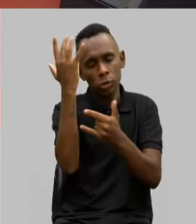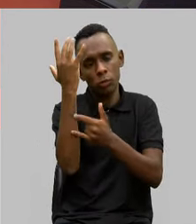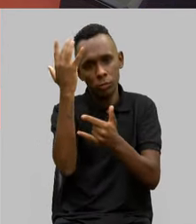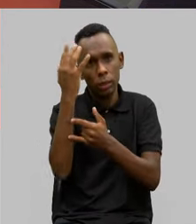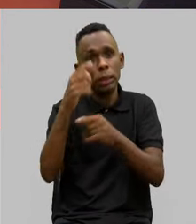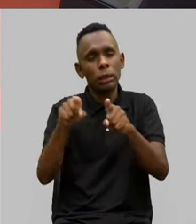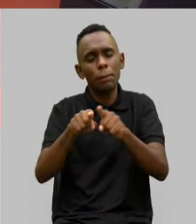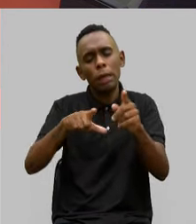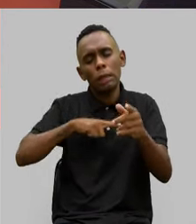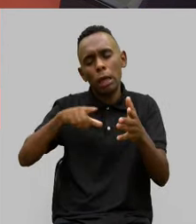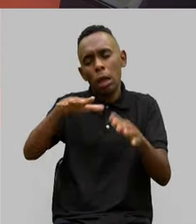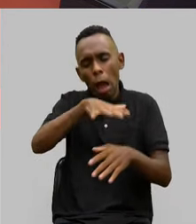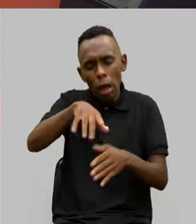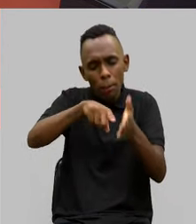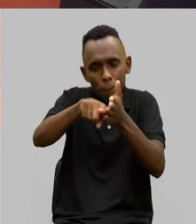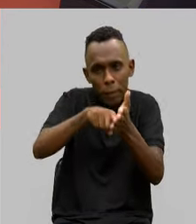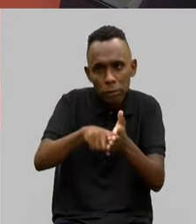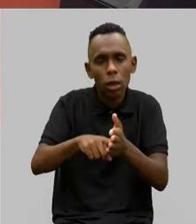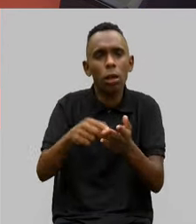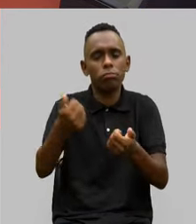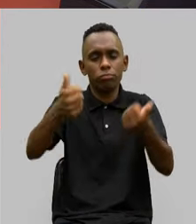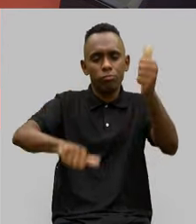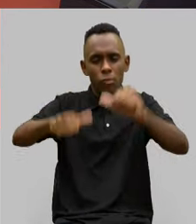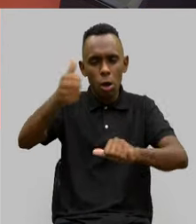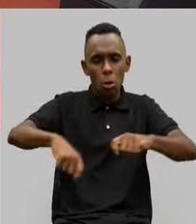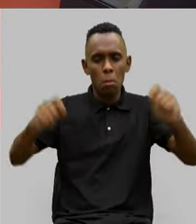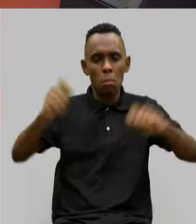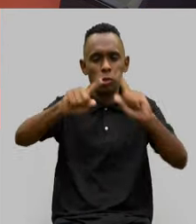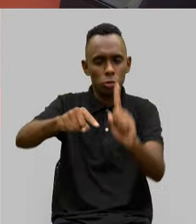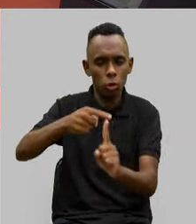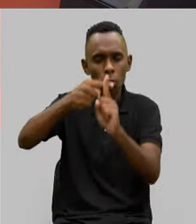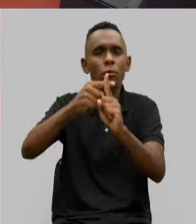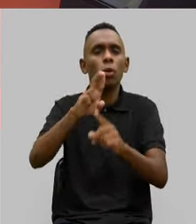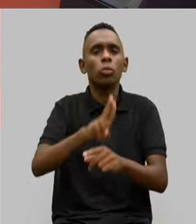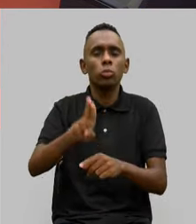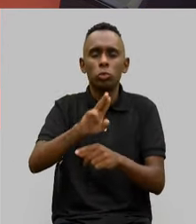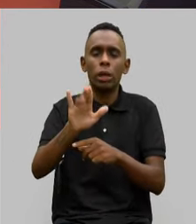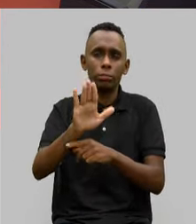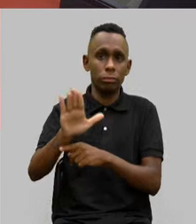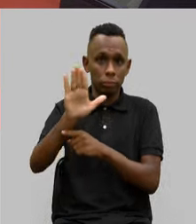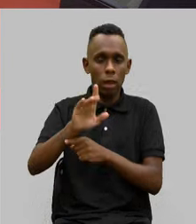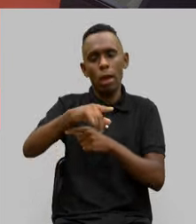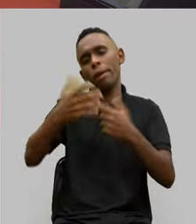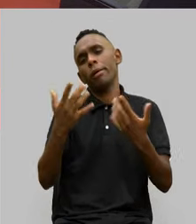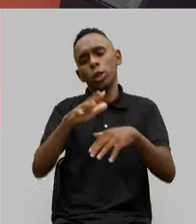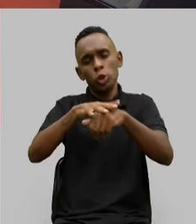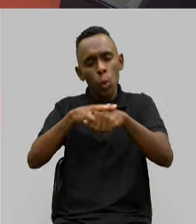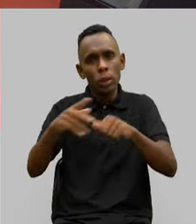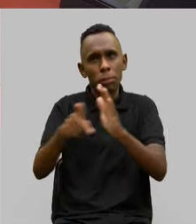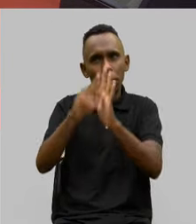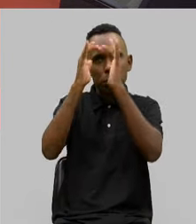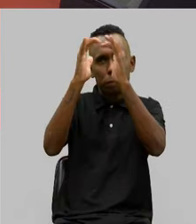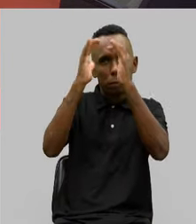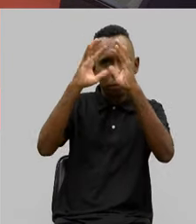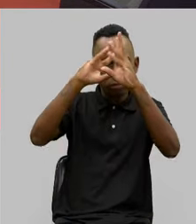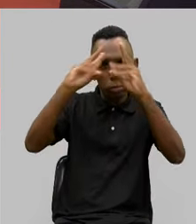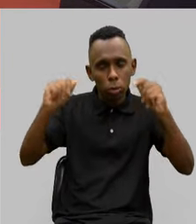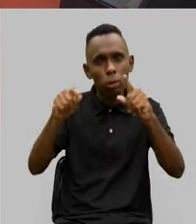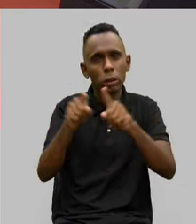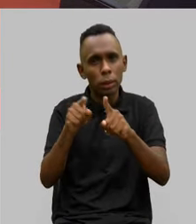tem pesquisado a avaliação de potenciais usos de canabinoides em doenças neurológicas e